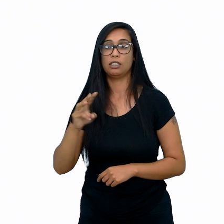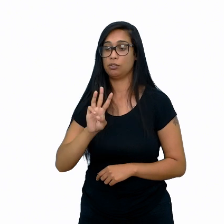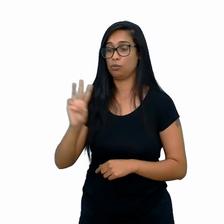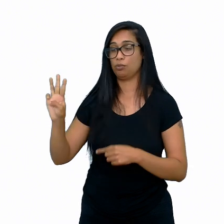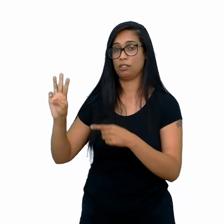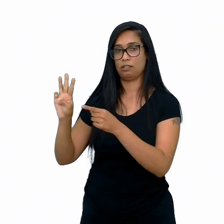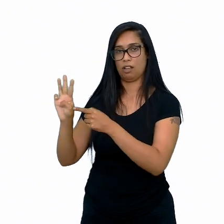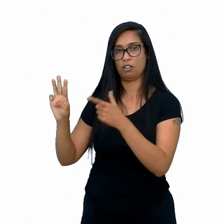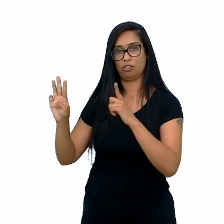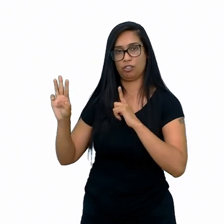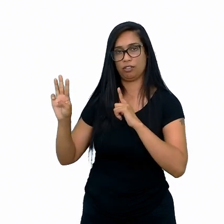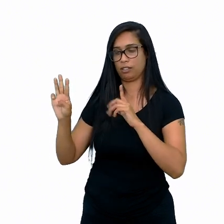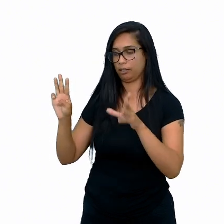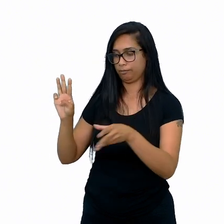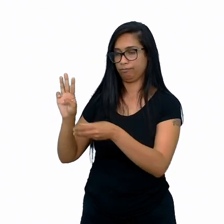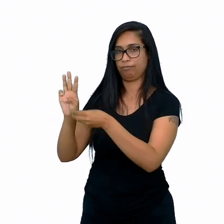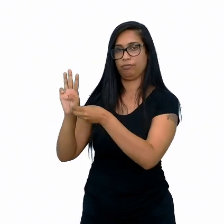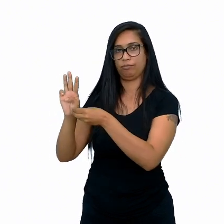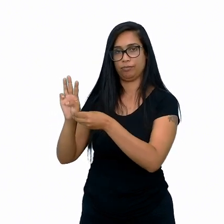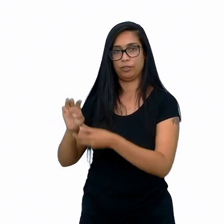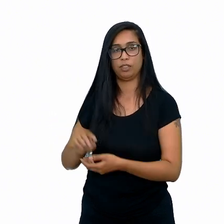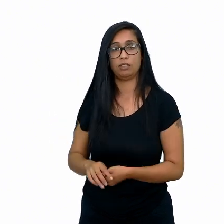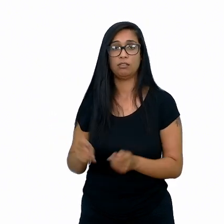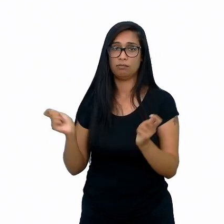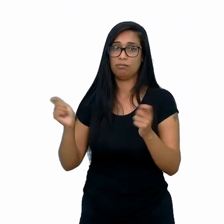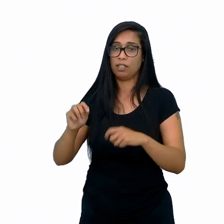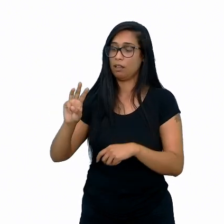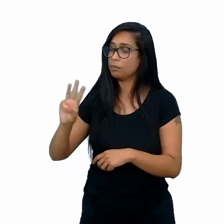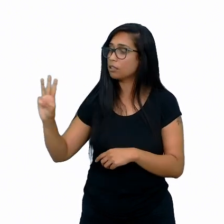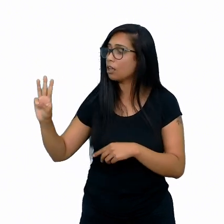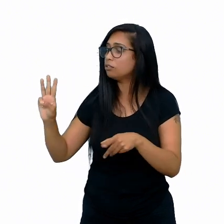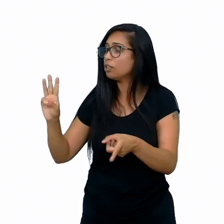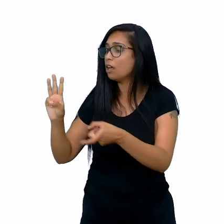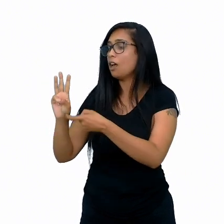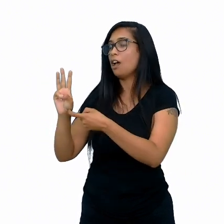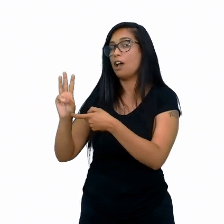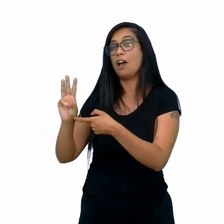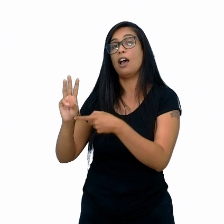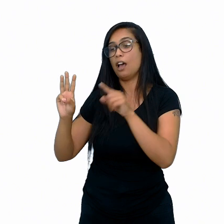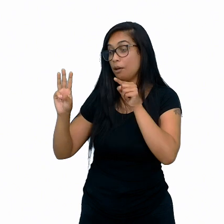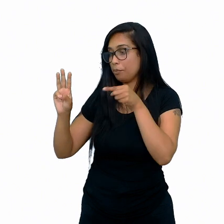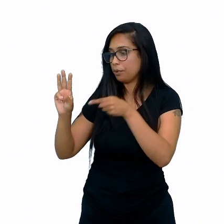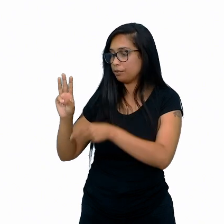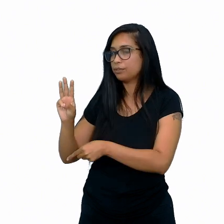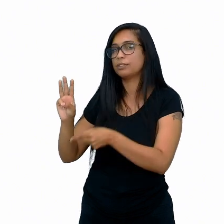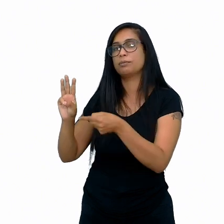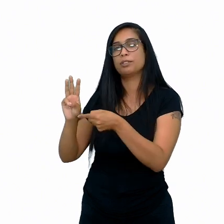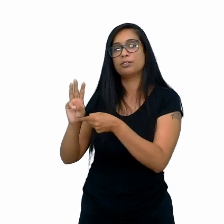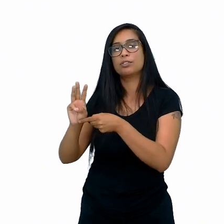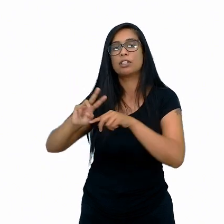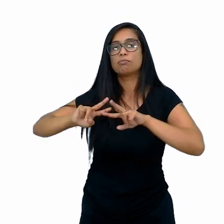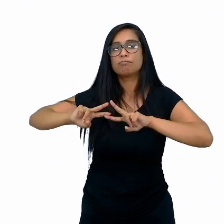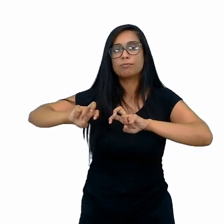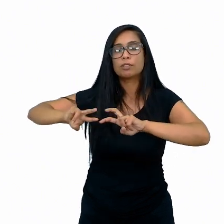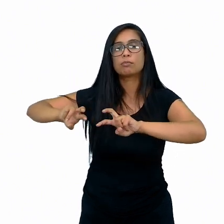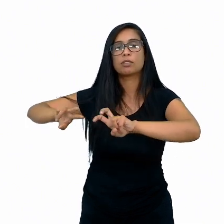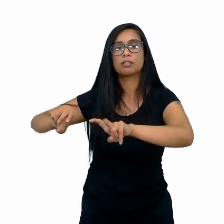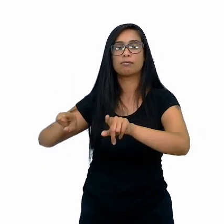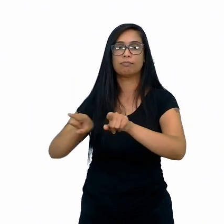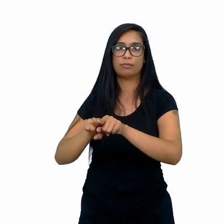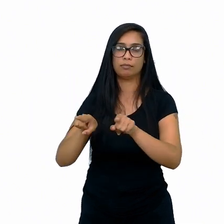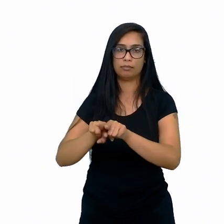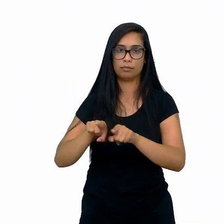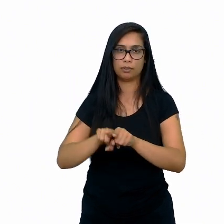site, e vocês podem consultar aí para se aprofundarem, além de um texto